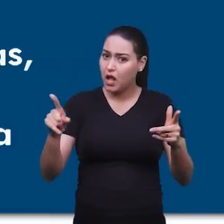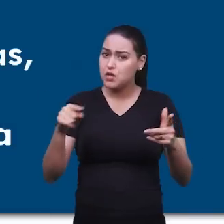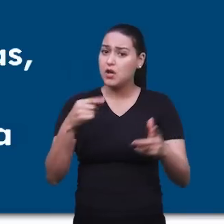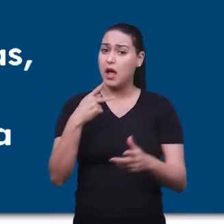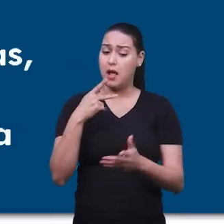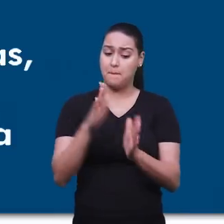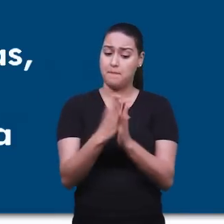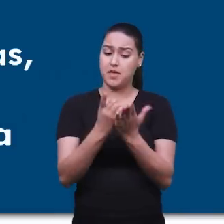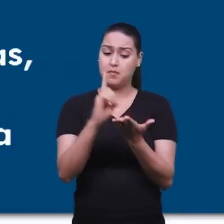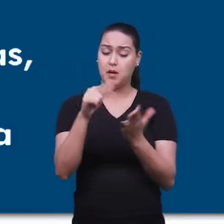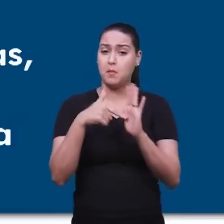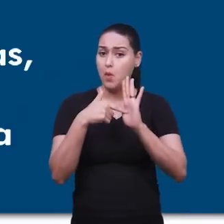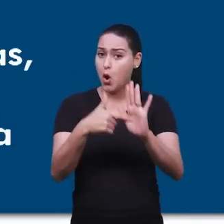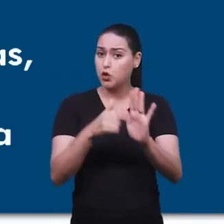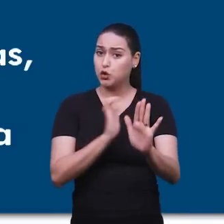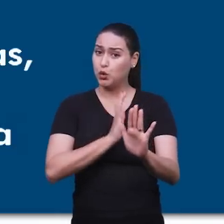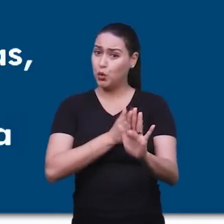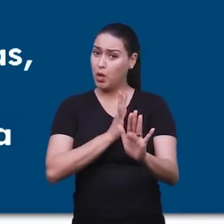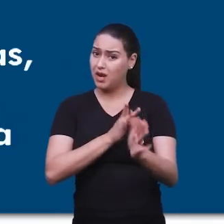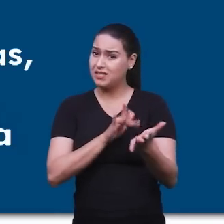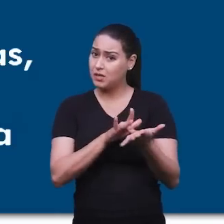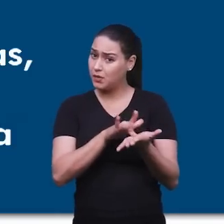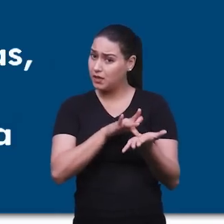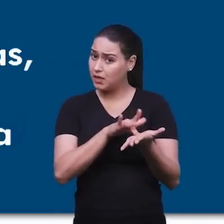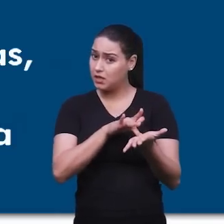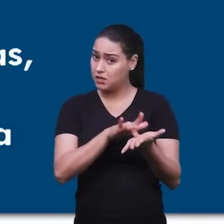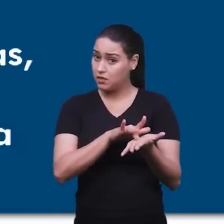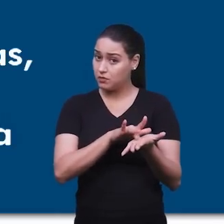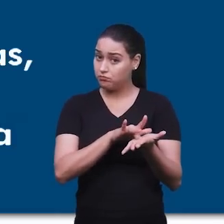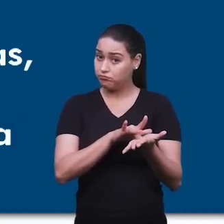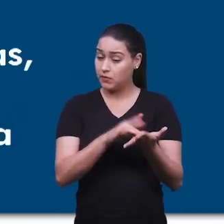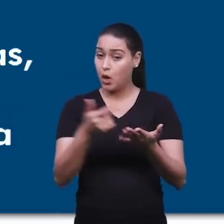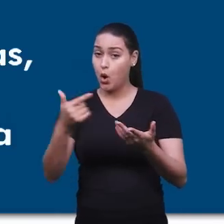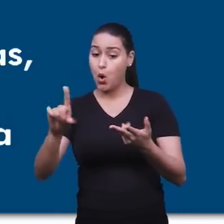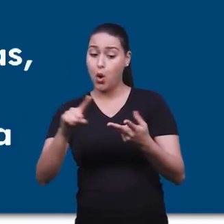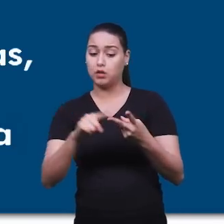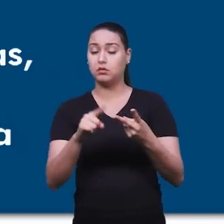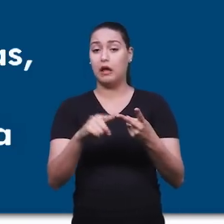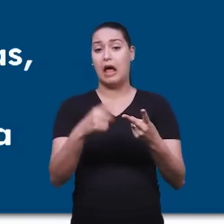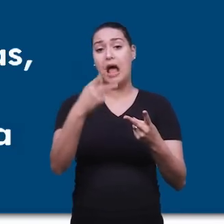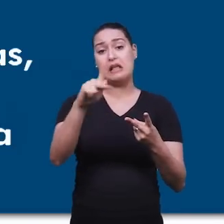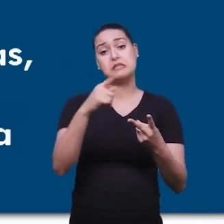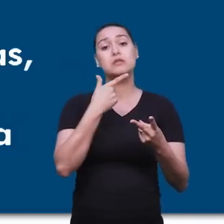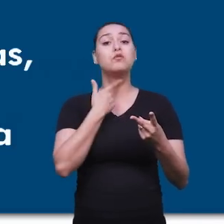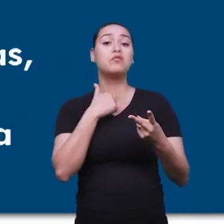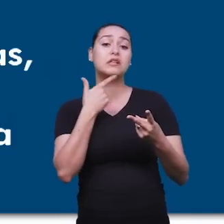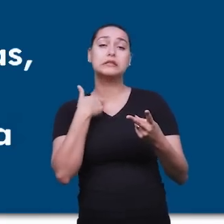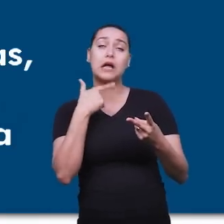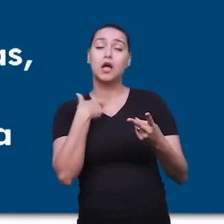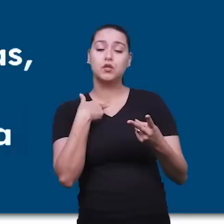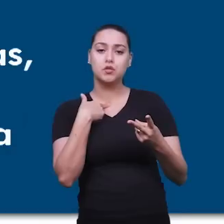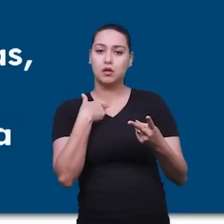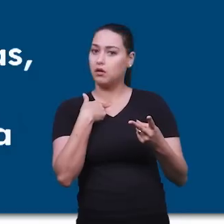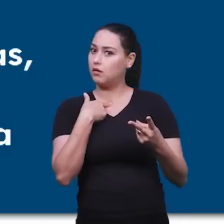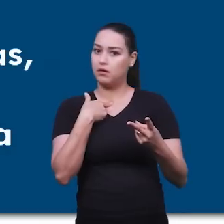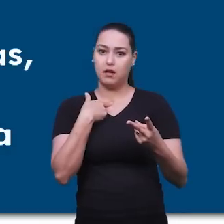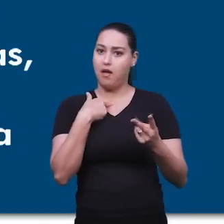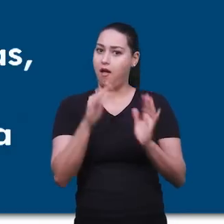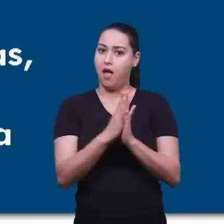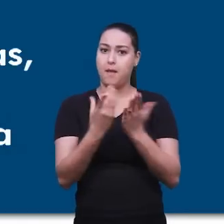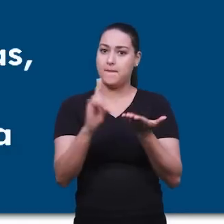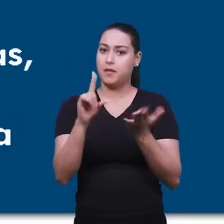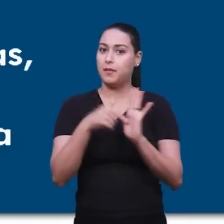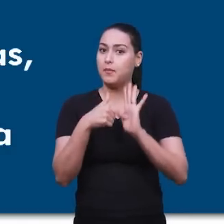isso. Ela diz que enganoso é o coração. Uma outra coisa, siga o seu desejo. Mas a Bíblia